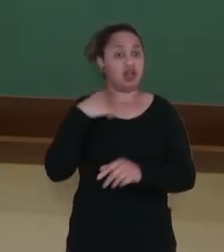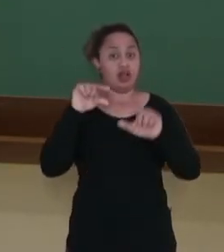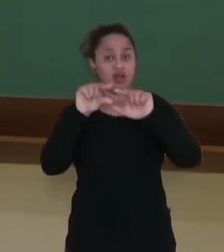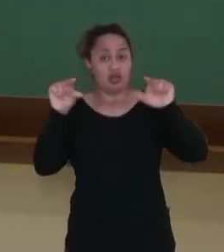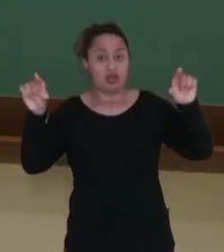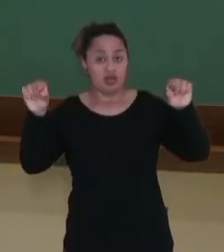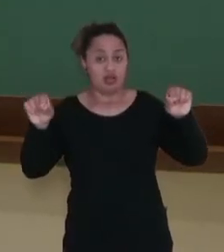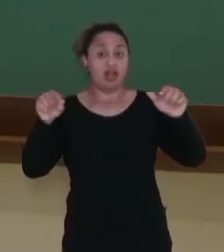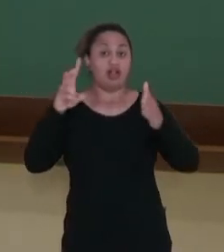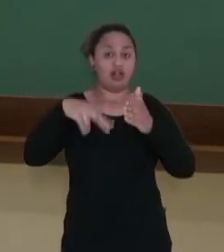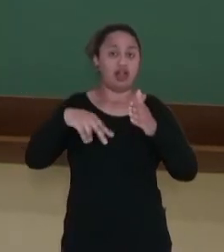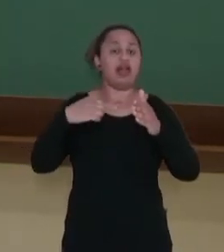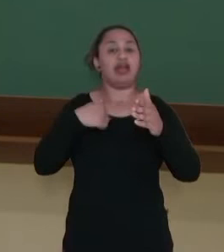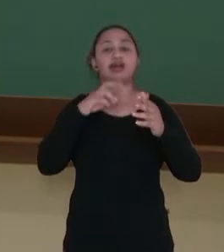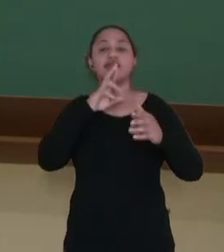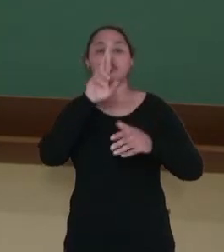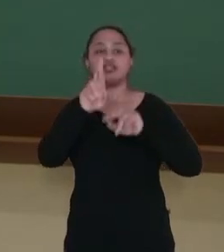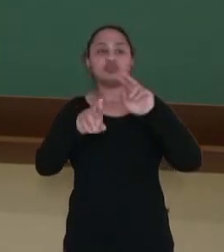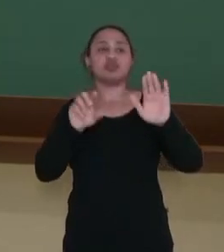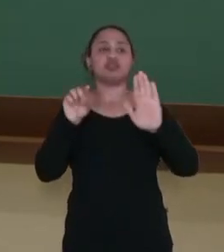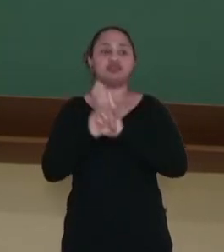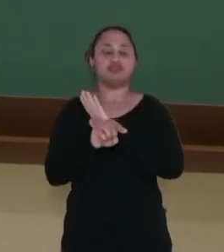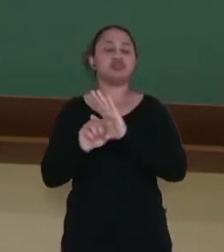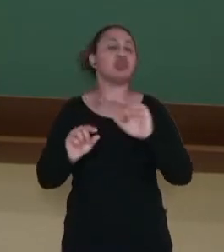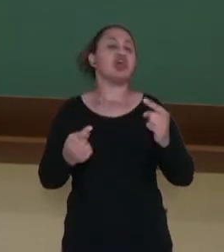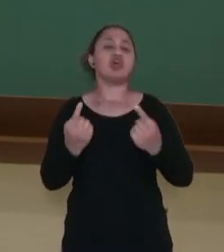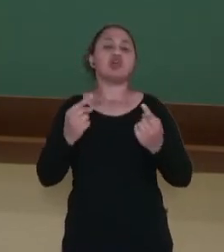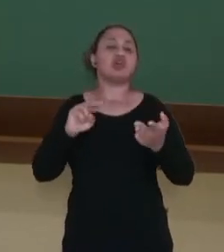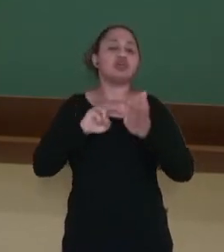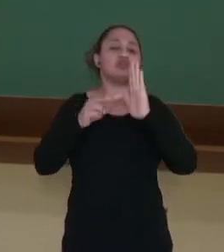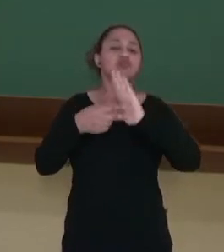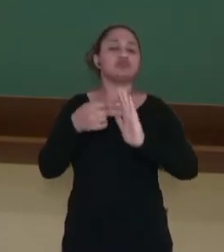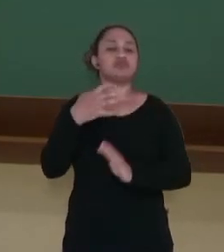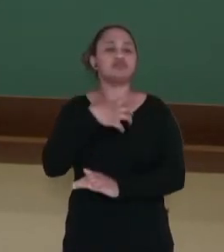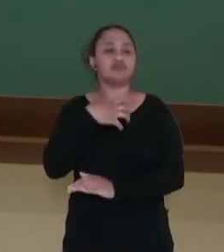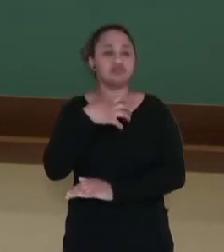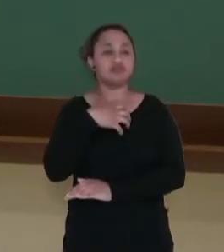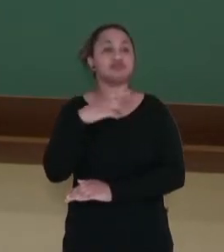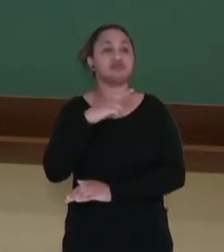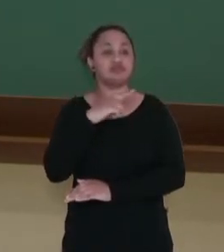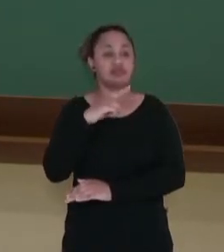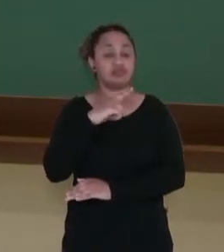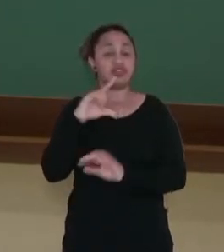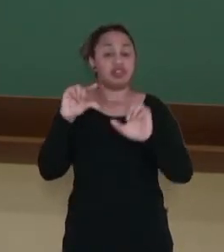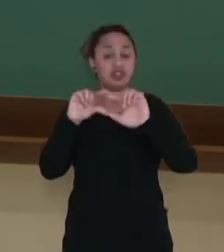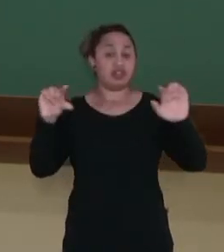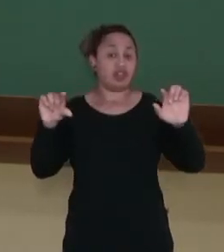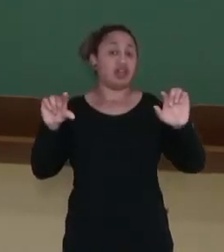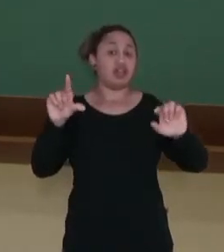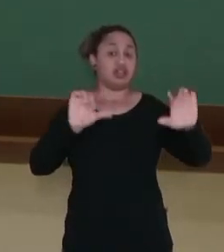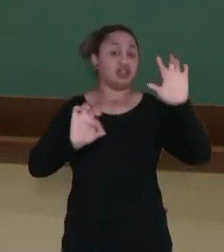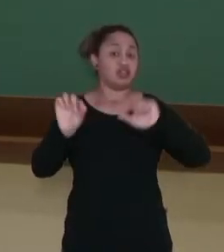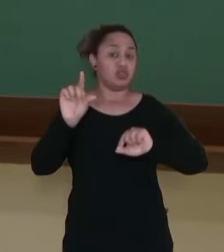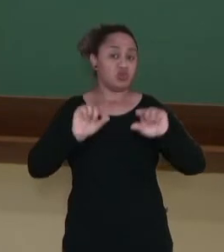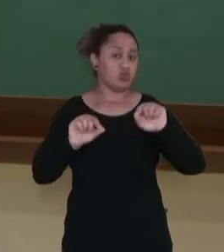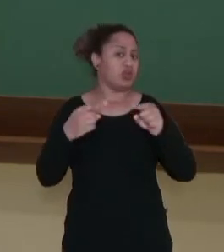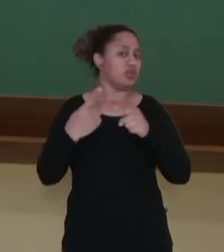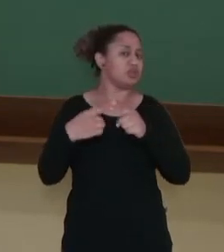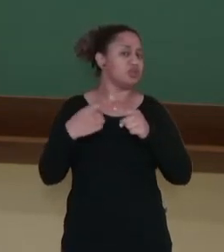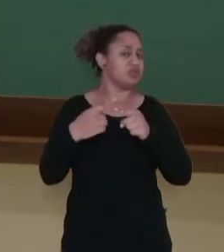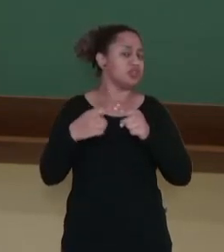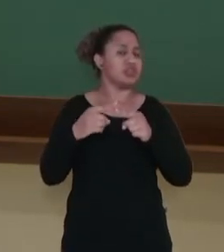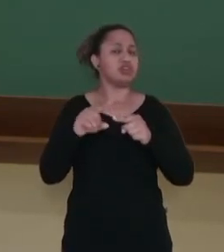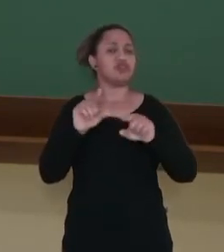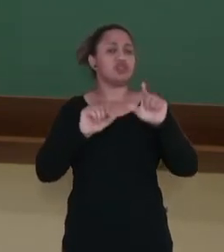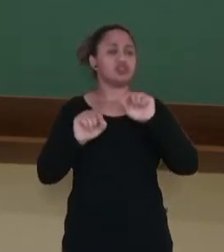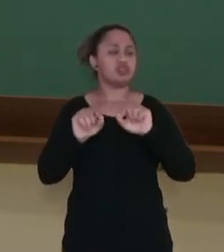é a pessoa e o tempo verbal. Que efeito de sentido é produzido por essa escolha? Por que foi escolhido